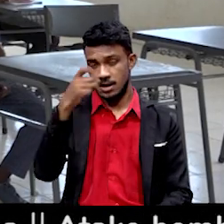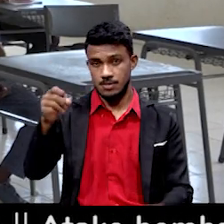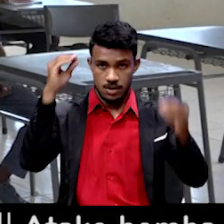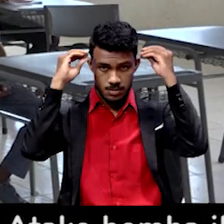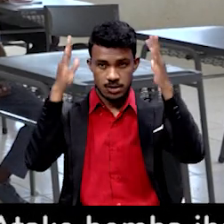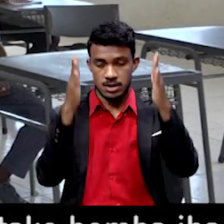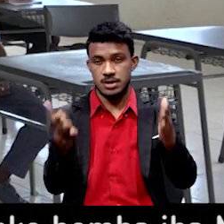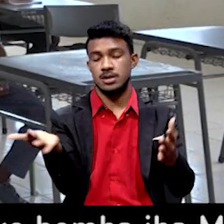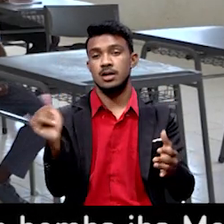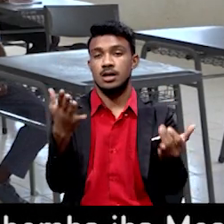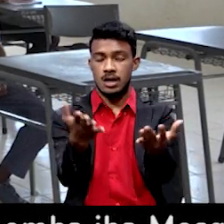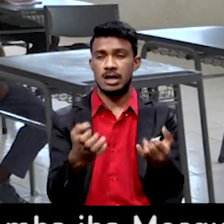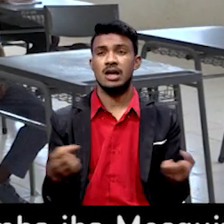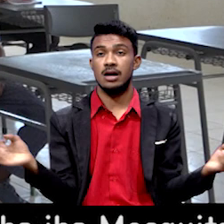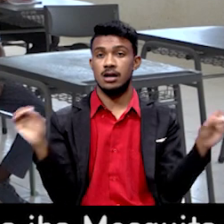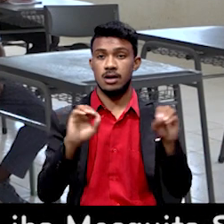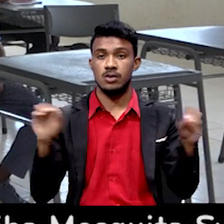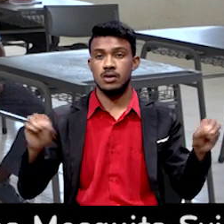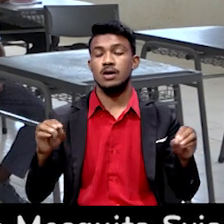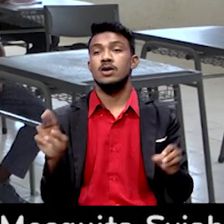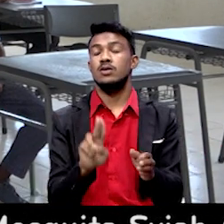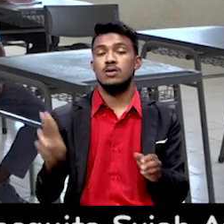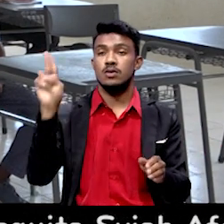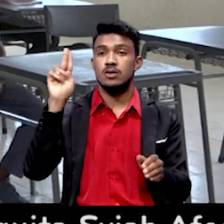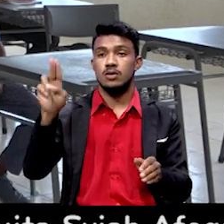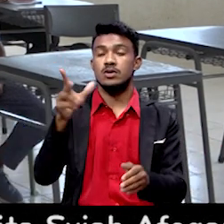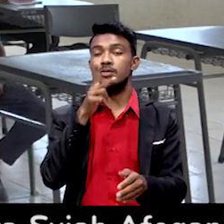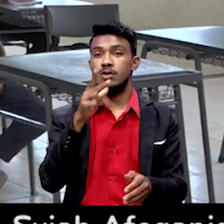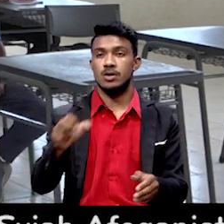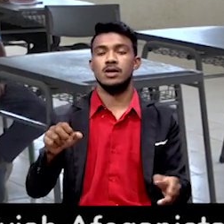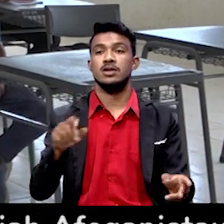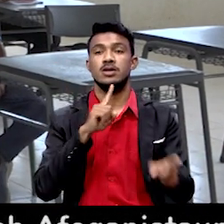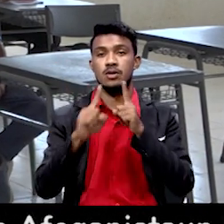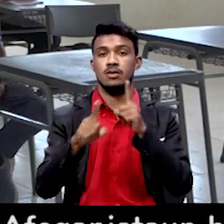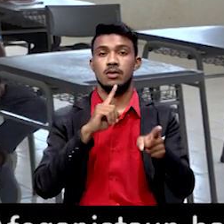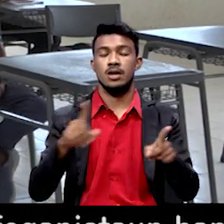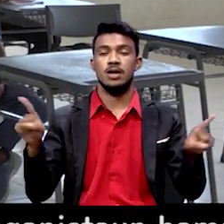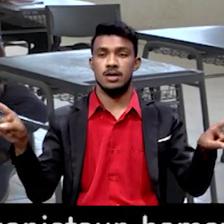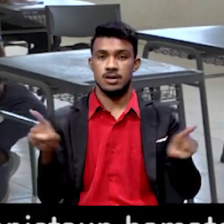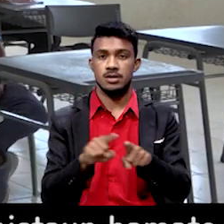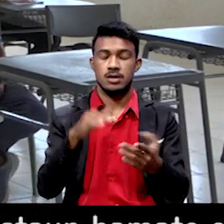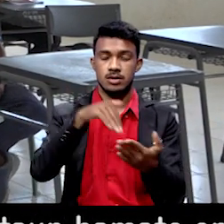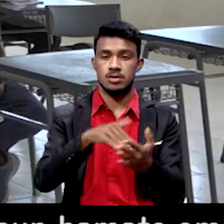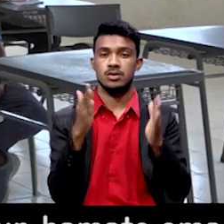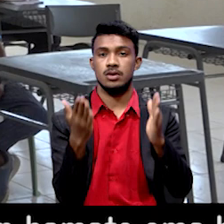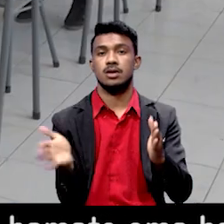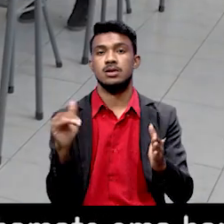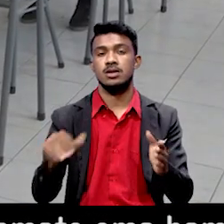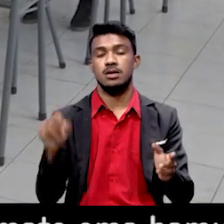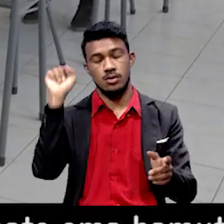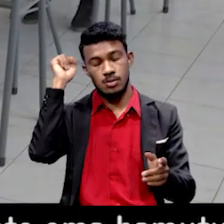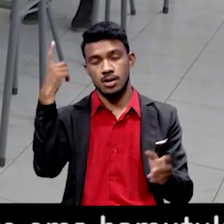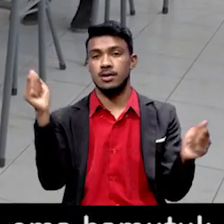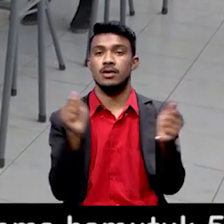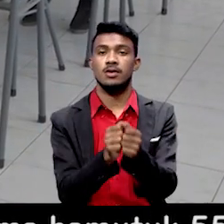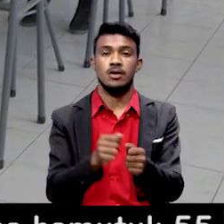Sira Hakara Kalakohi usa português, rodi fo explicação, com certeza aluno Sira compreende rodiak.